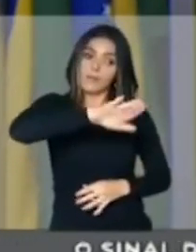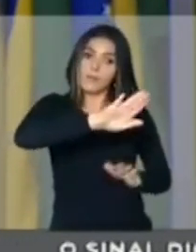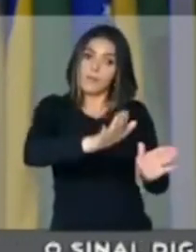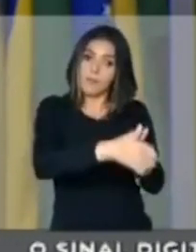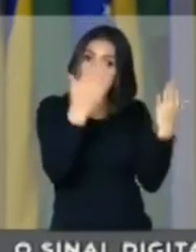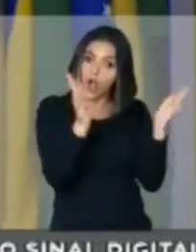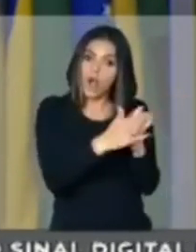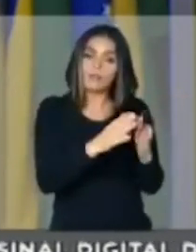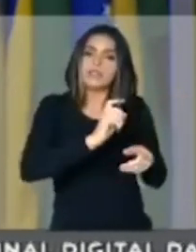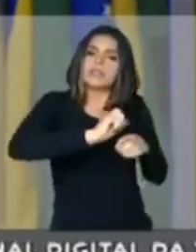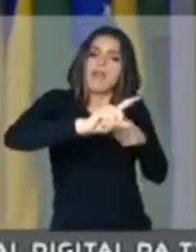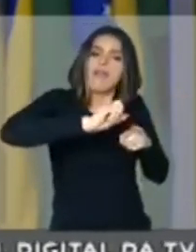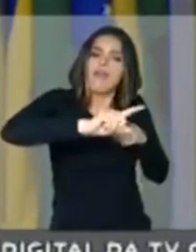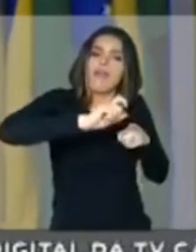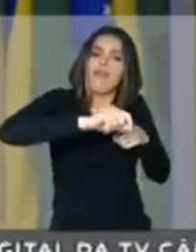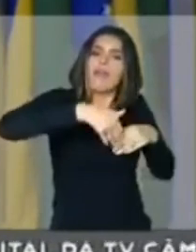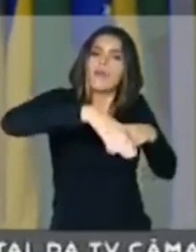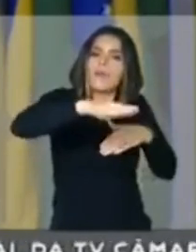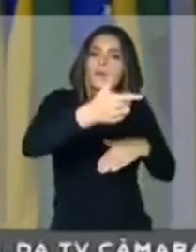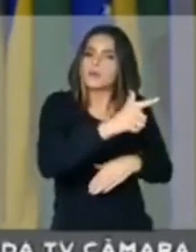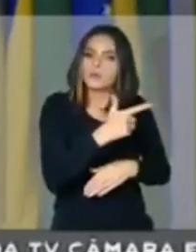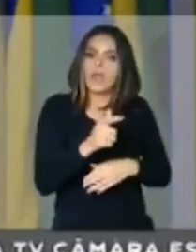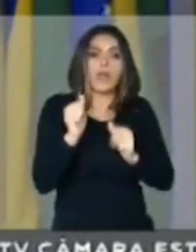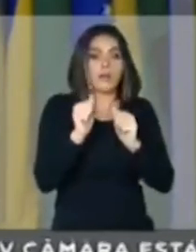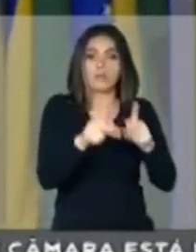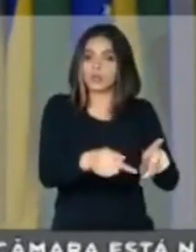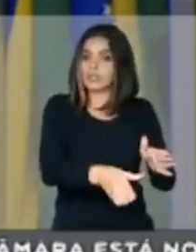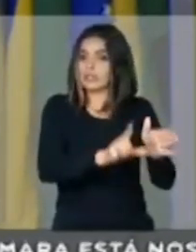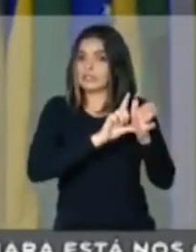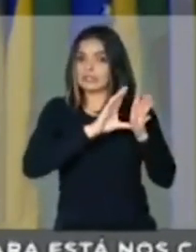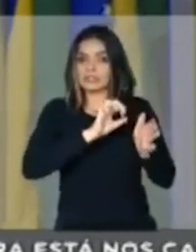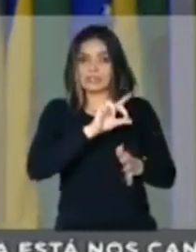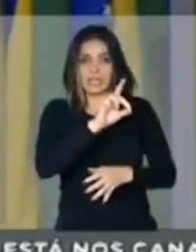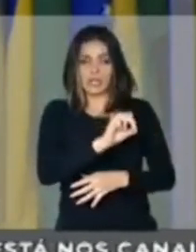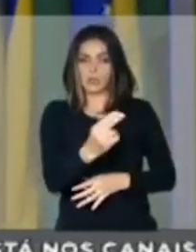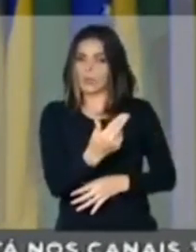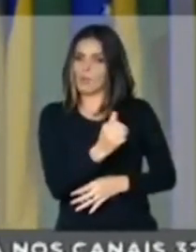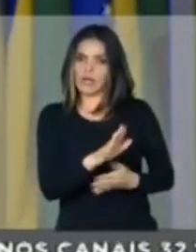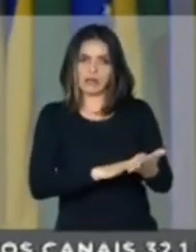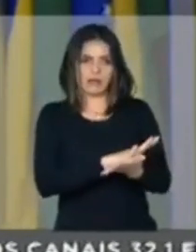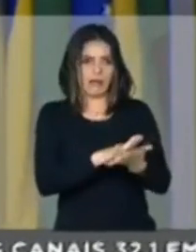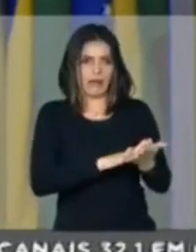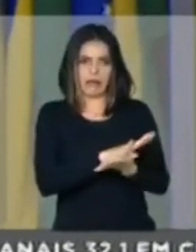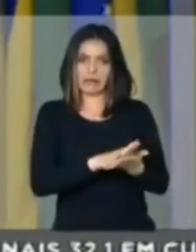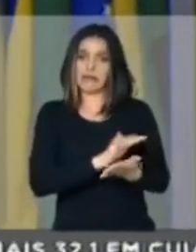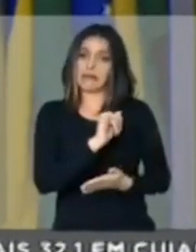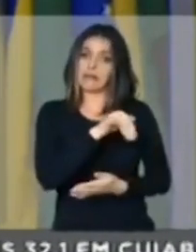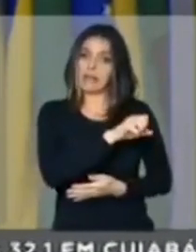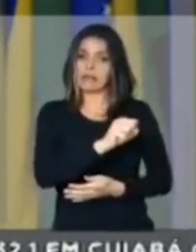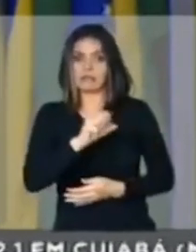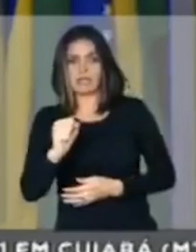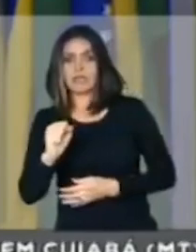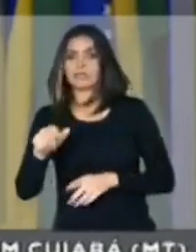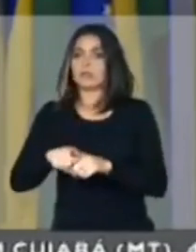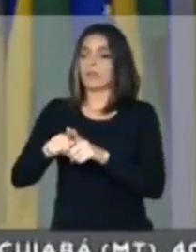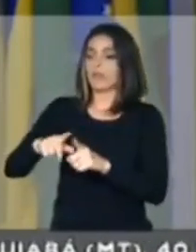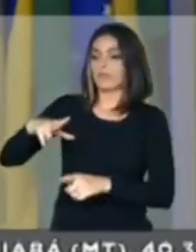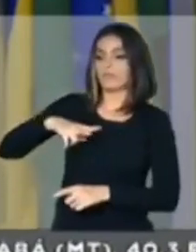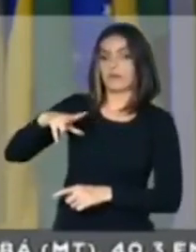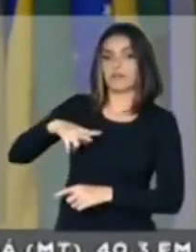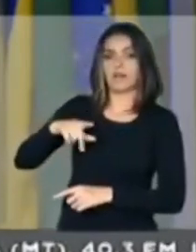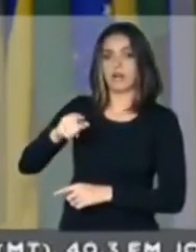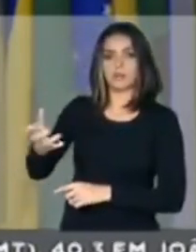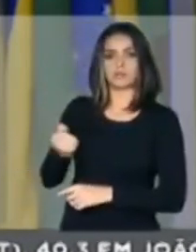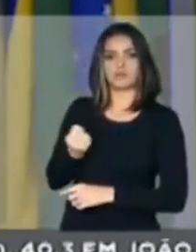tempo de contribuição suficiente, não se aposenta mais cedo, não se aposenta ganhando mais nem no INSS, nem no regime próprio.